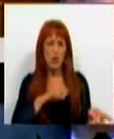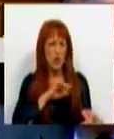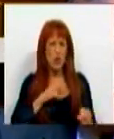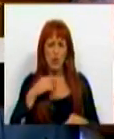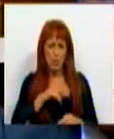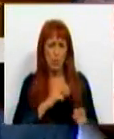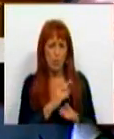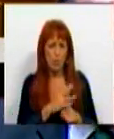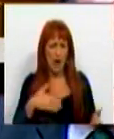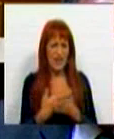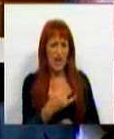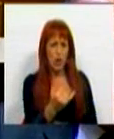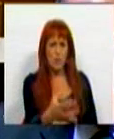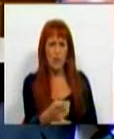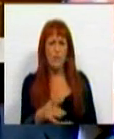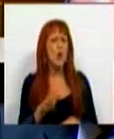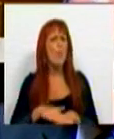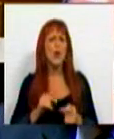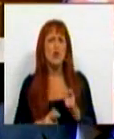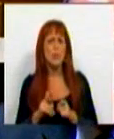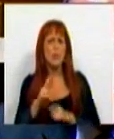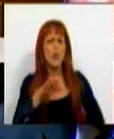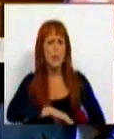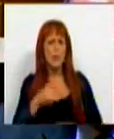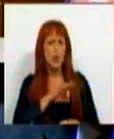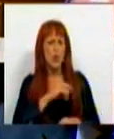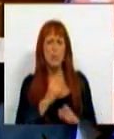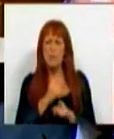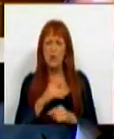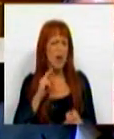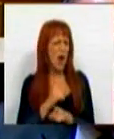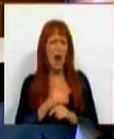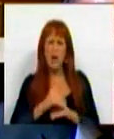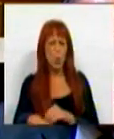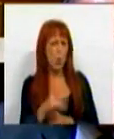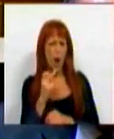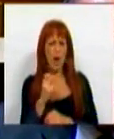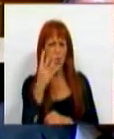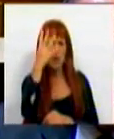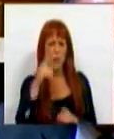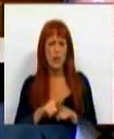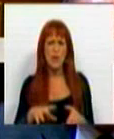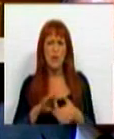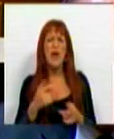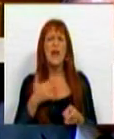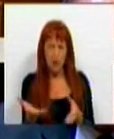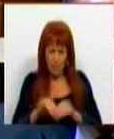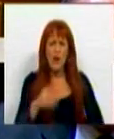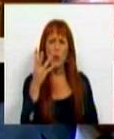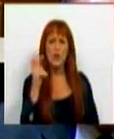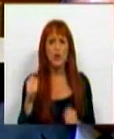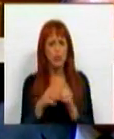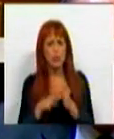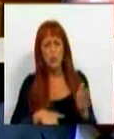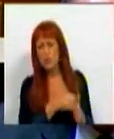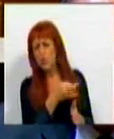manter congelados até 2019, seja pelo descongelamento das pensões que os senhores mantiveram congelado durante 4 anos e que manteriam durante mais 4, tudo isso,